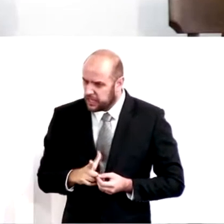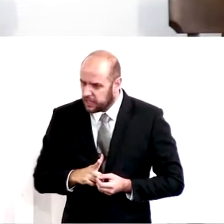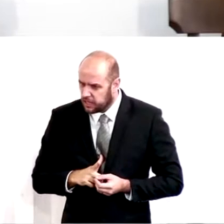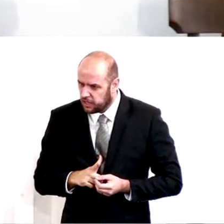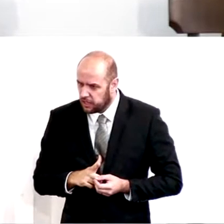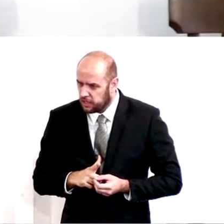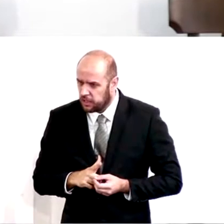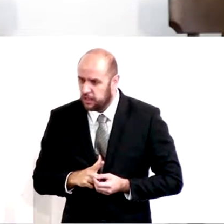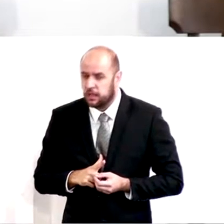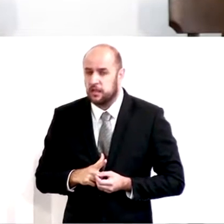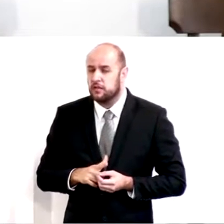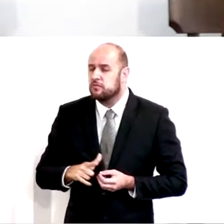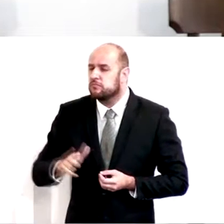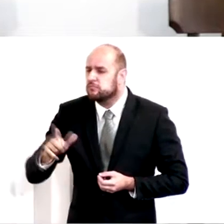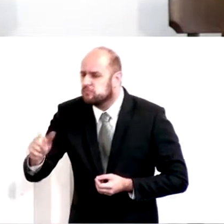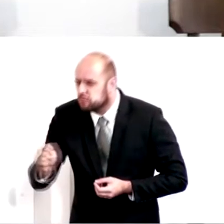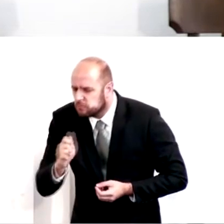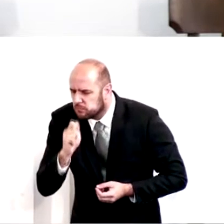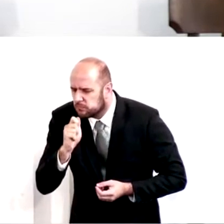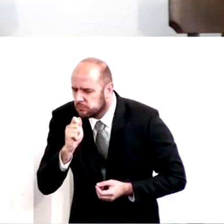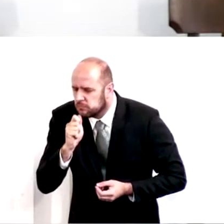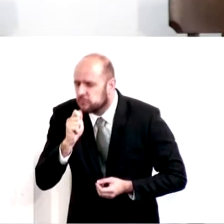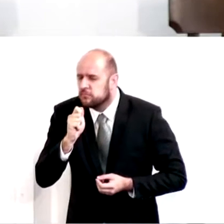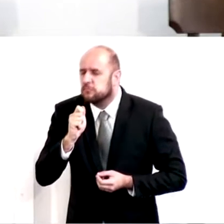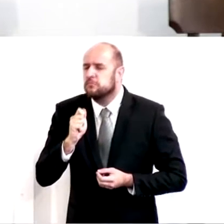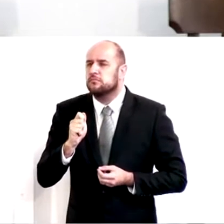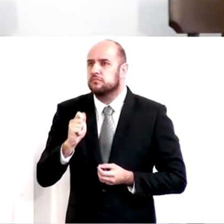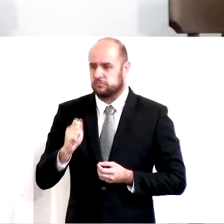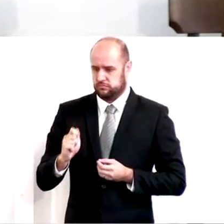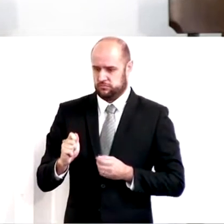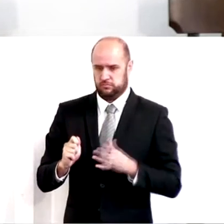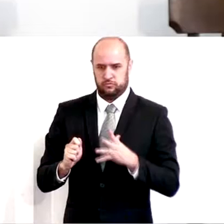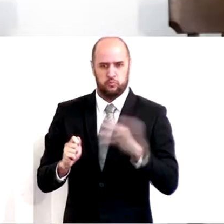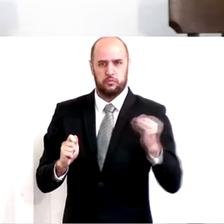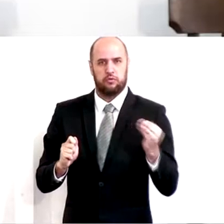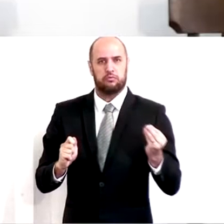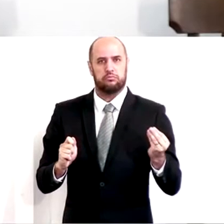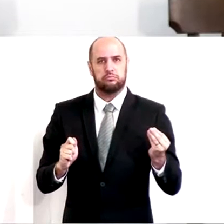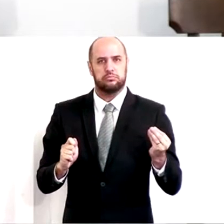trago as minhas narinas e não cheira nada.